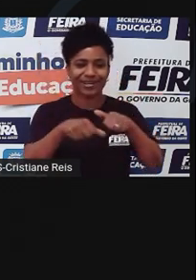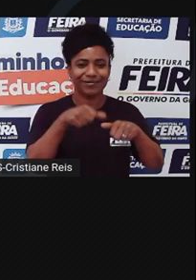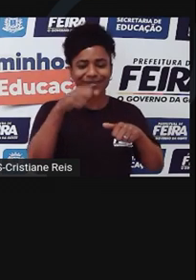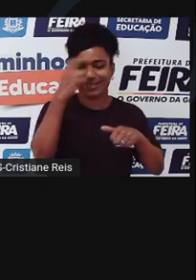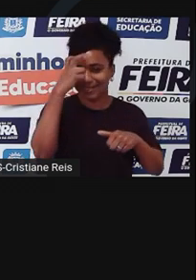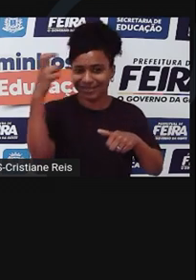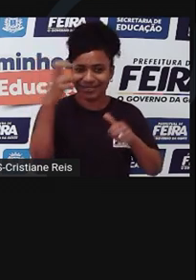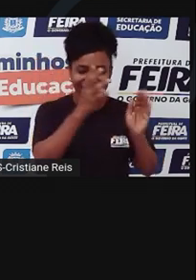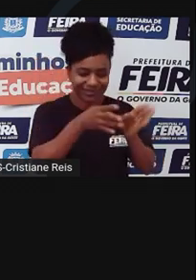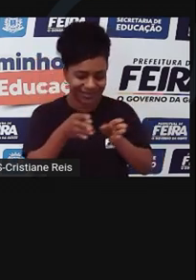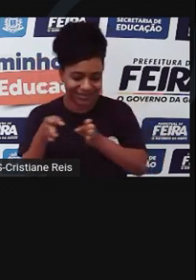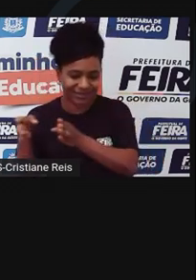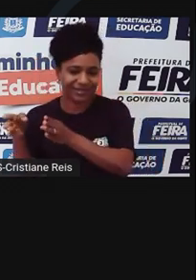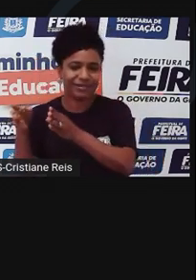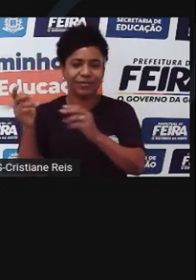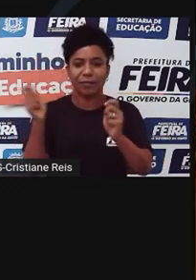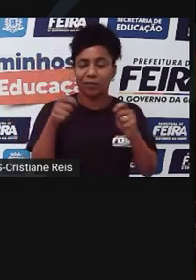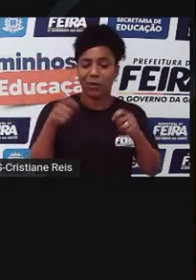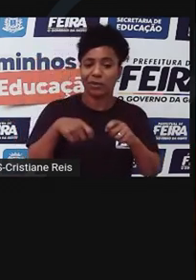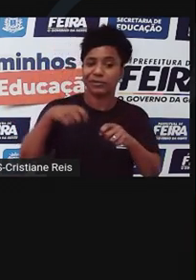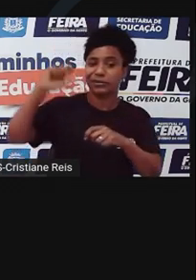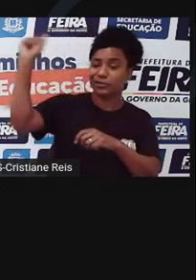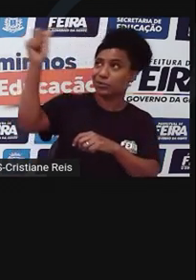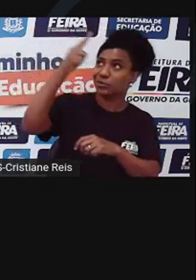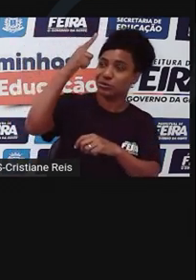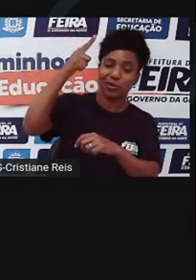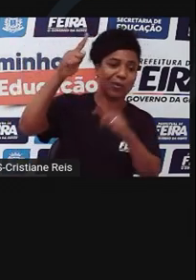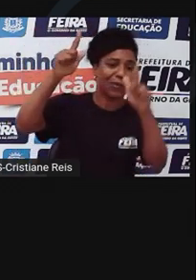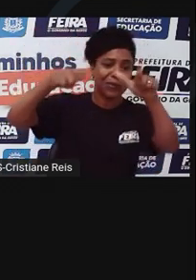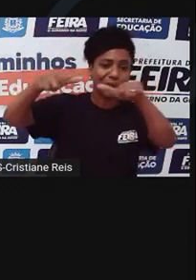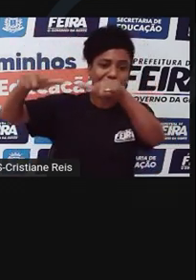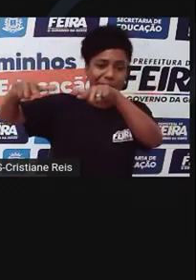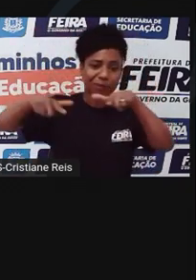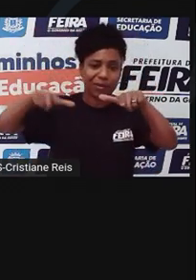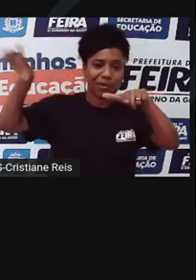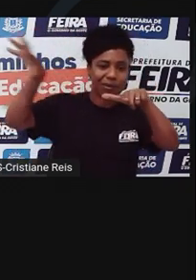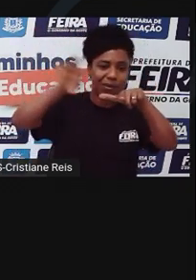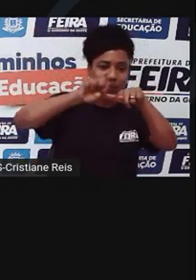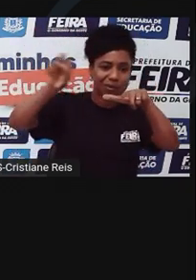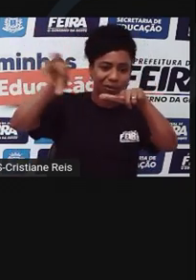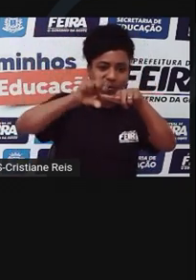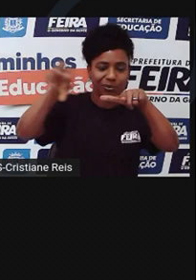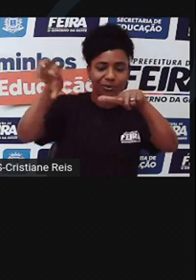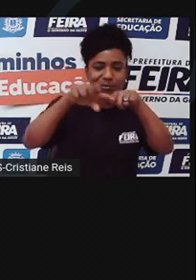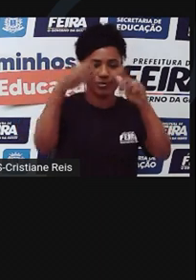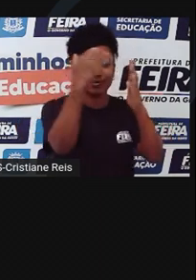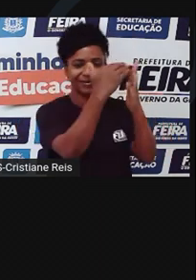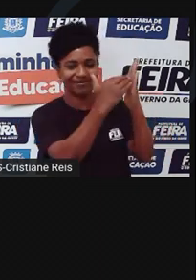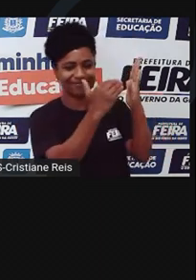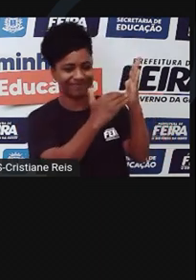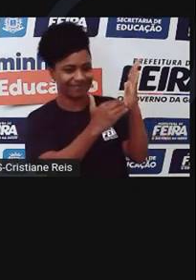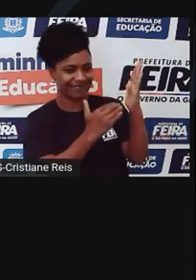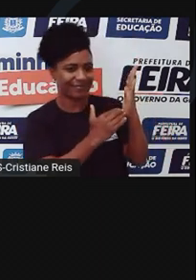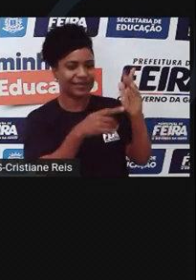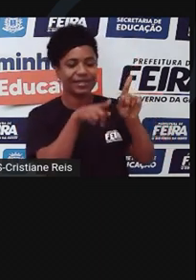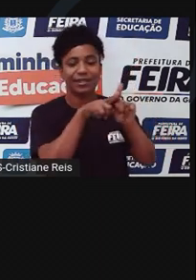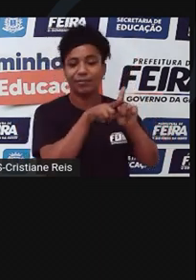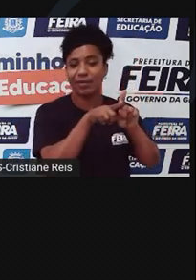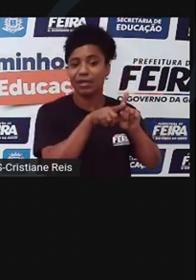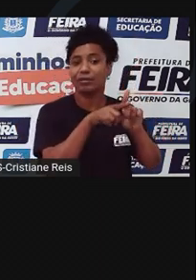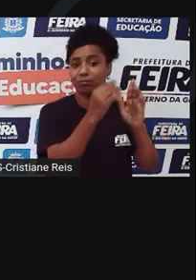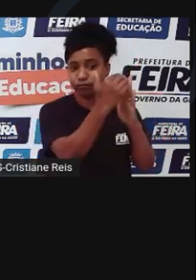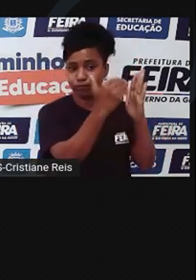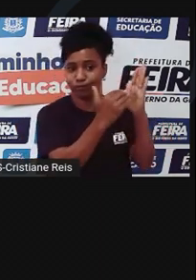usando soluções como placas solares para economia de energia em instalações com software e sensores para diversificar as